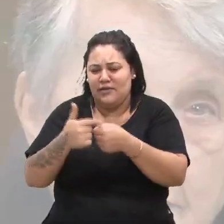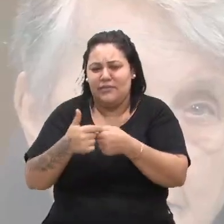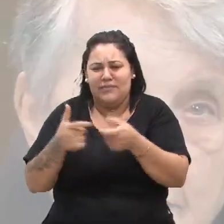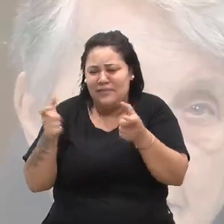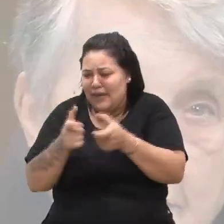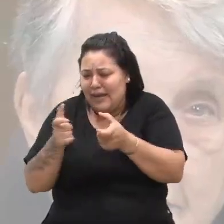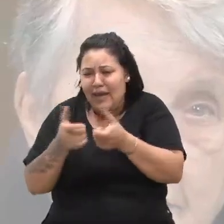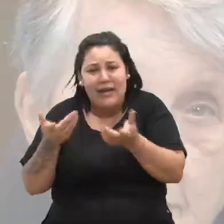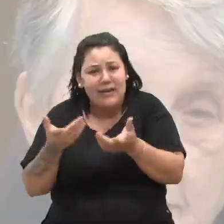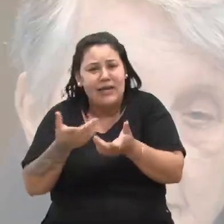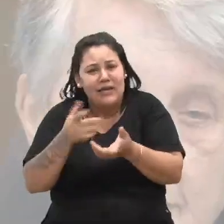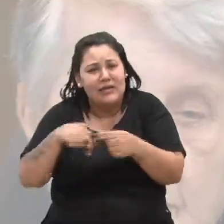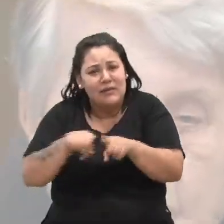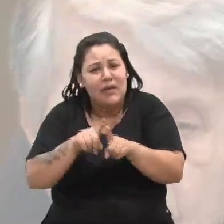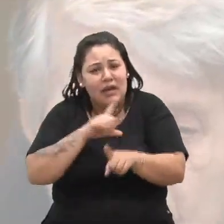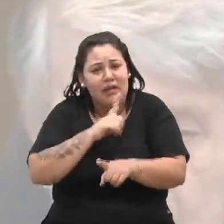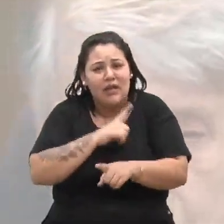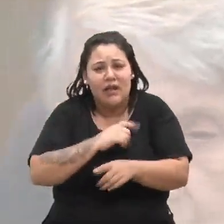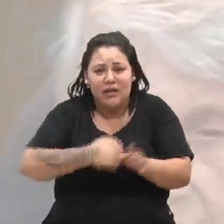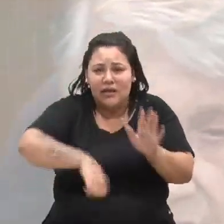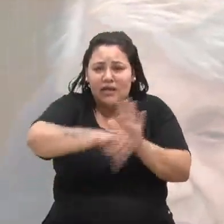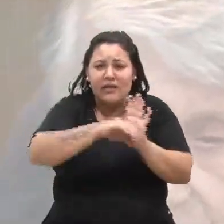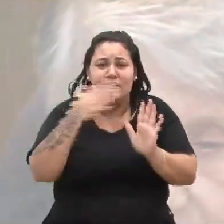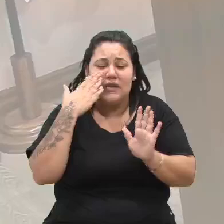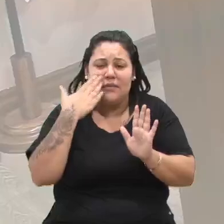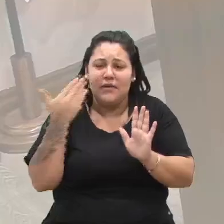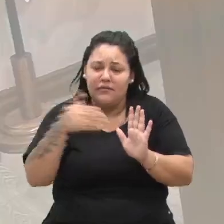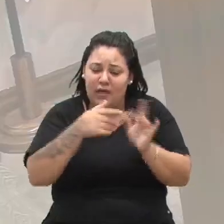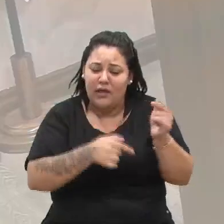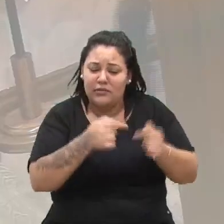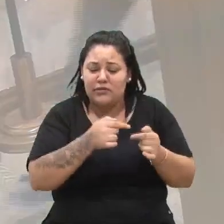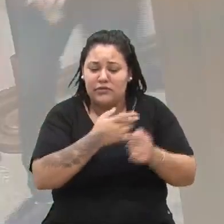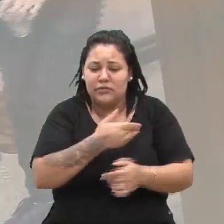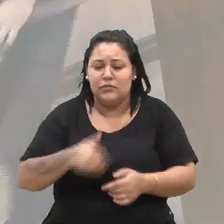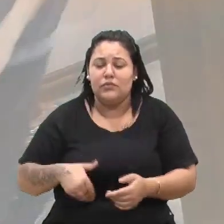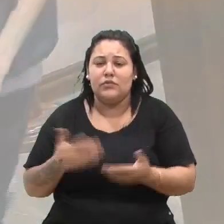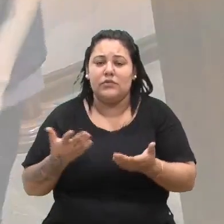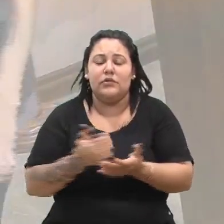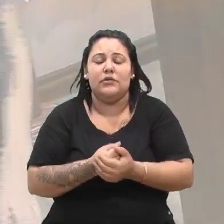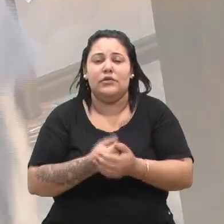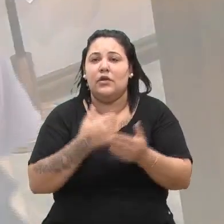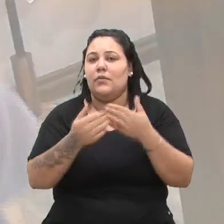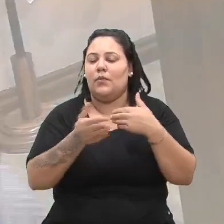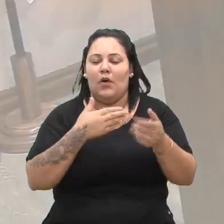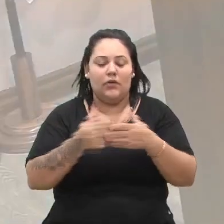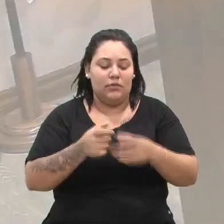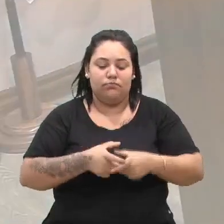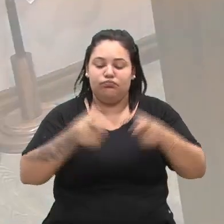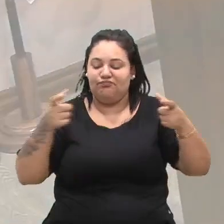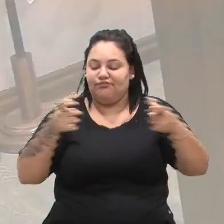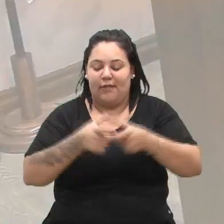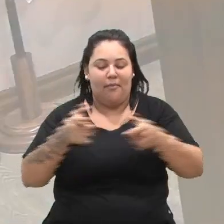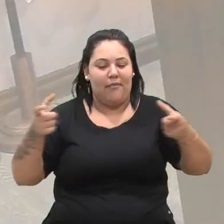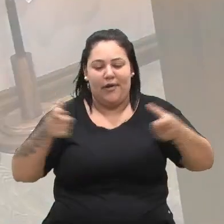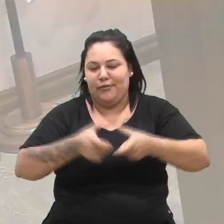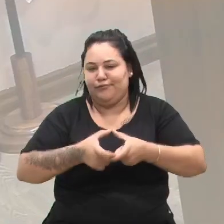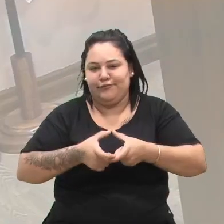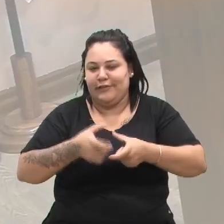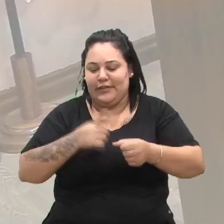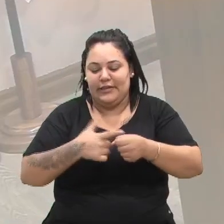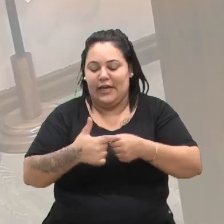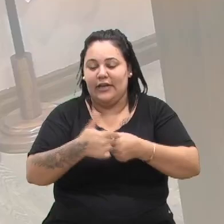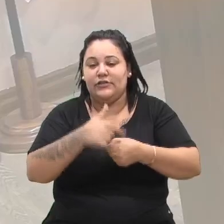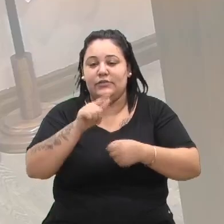à baila aqui na discussão pública. Obrigado. Exatamente, não importa o tamanho da cidade, né? Uma parte, mas é importante a